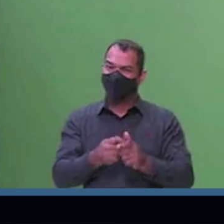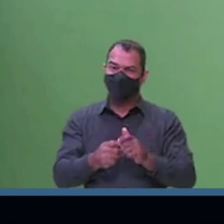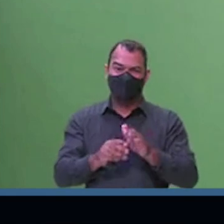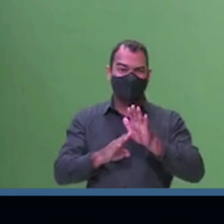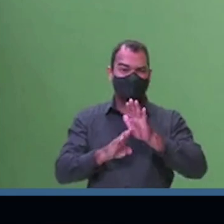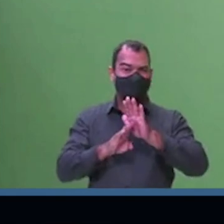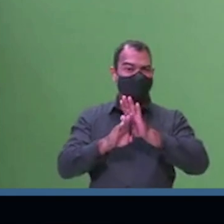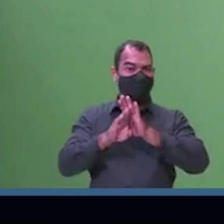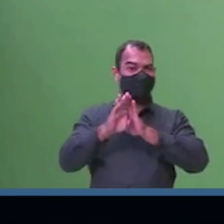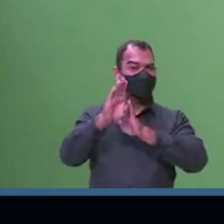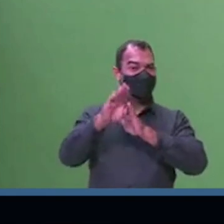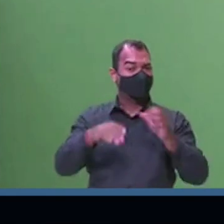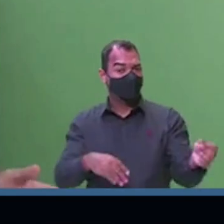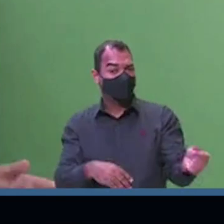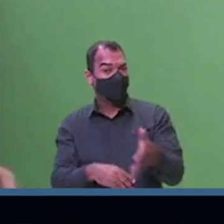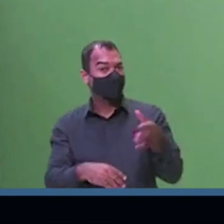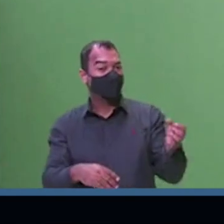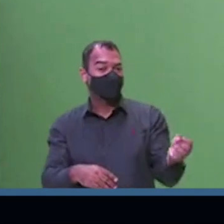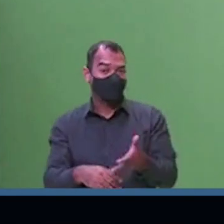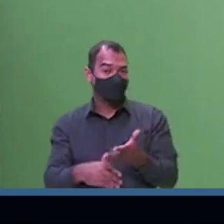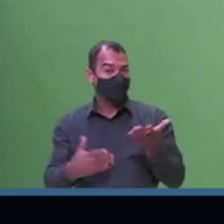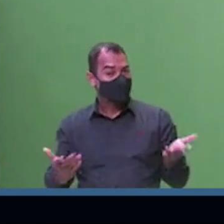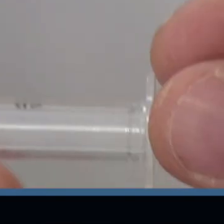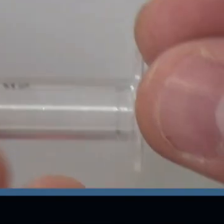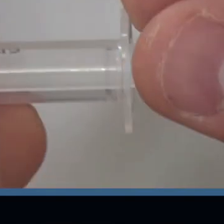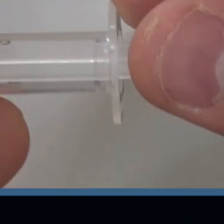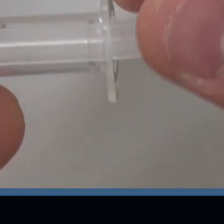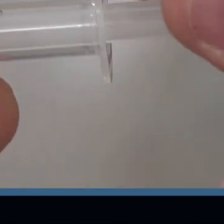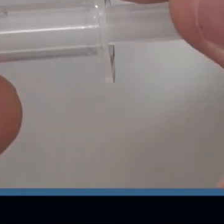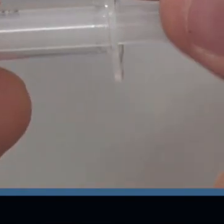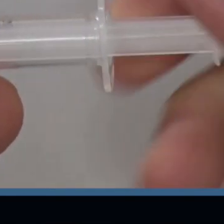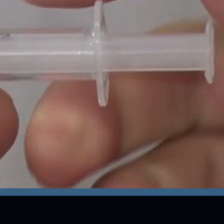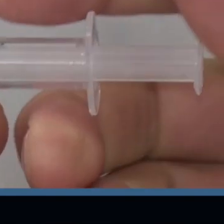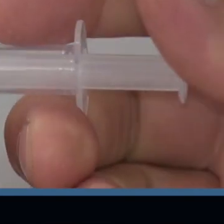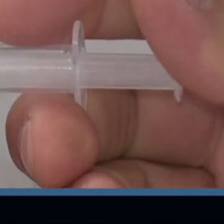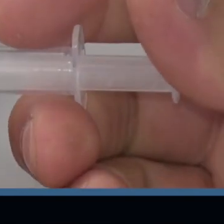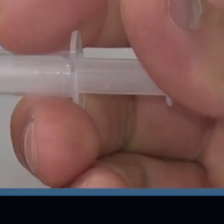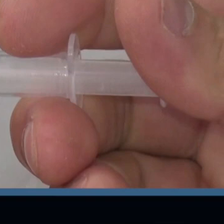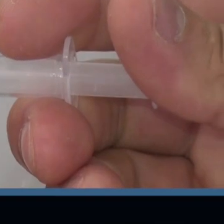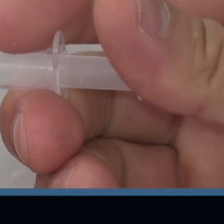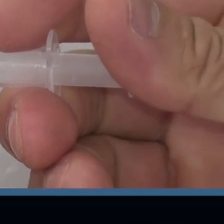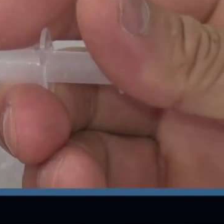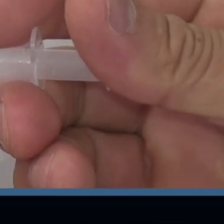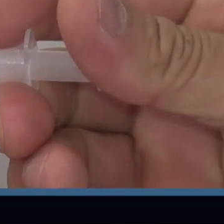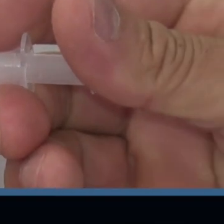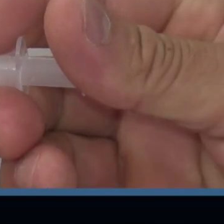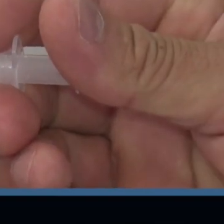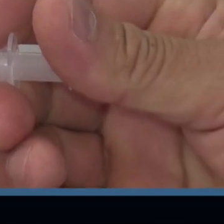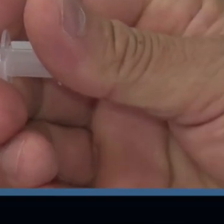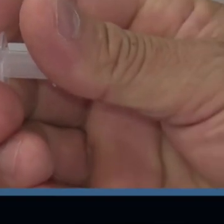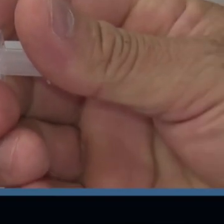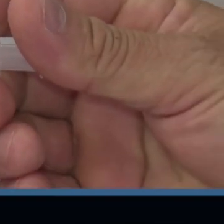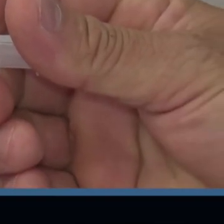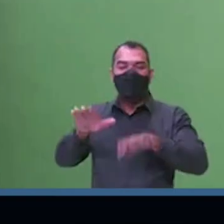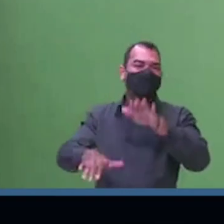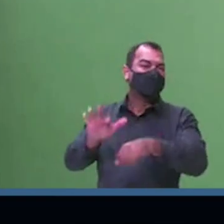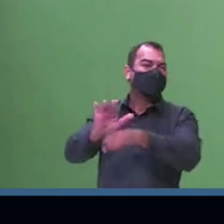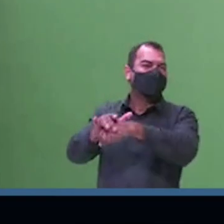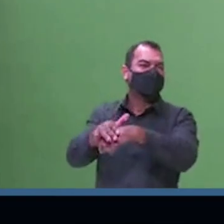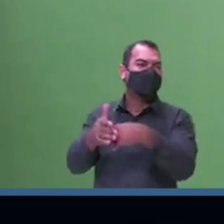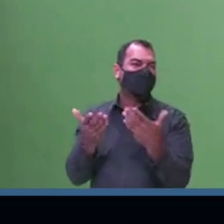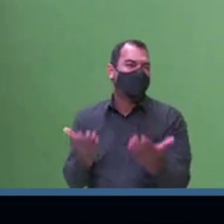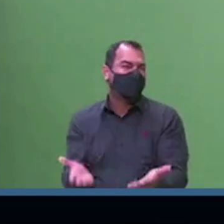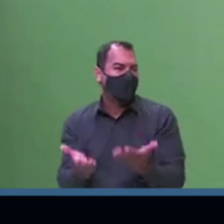em grande quantidade, mesmo que sejam casos leves. E ele reforça a importância da vacinação em massa.